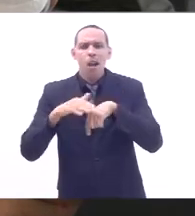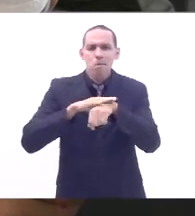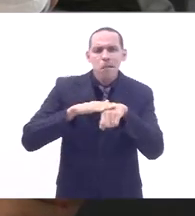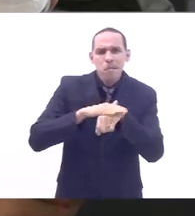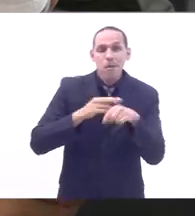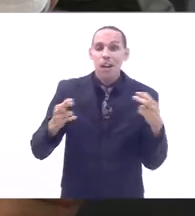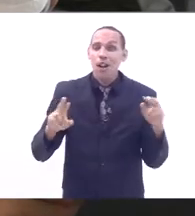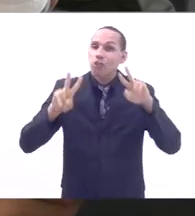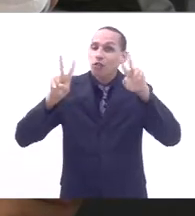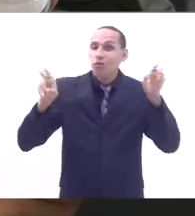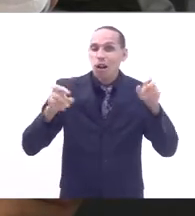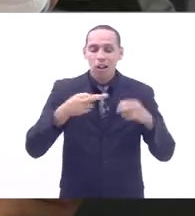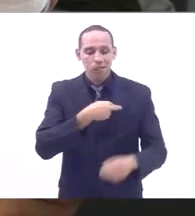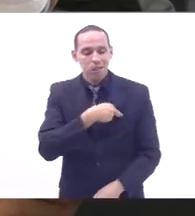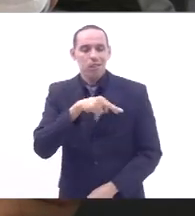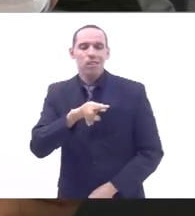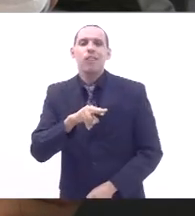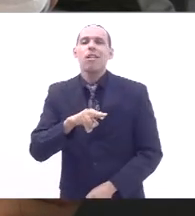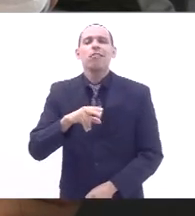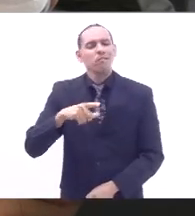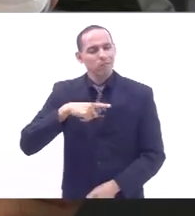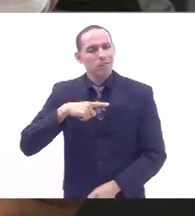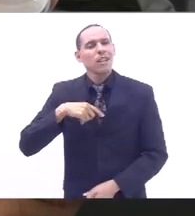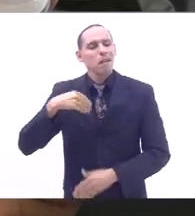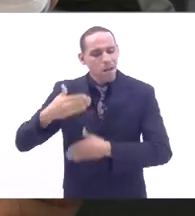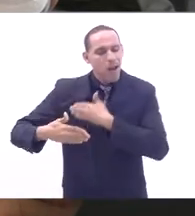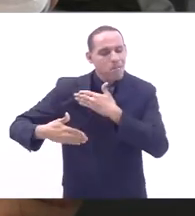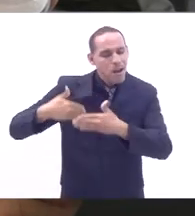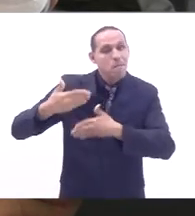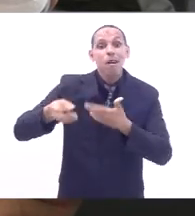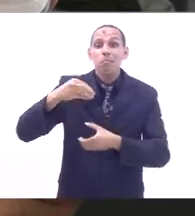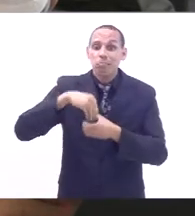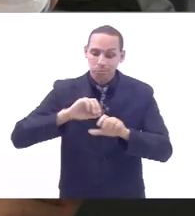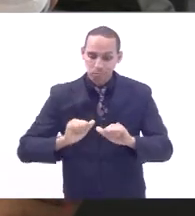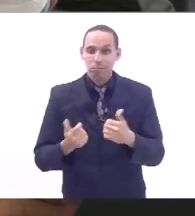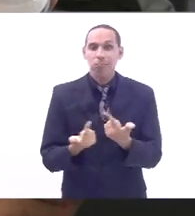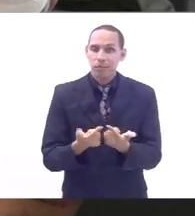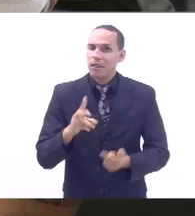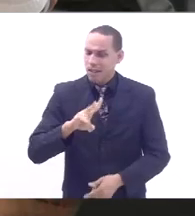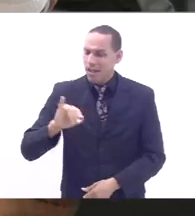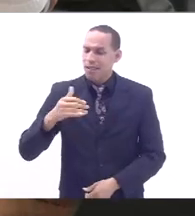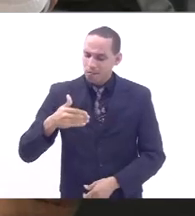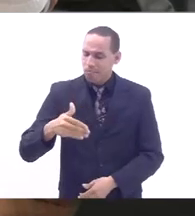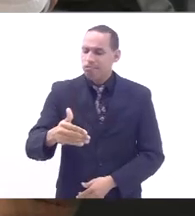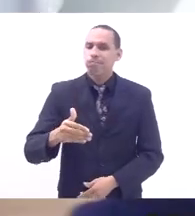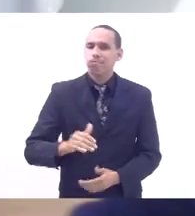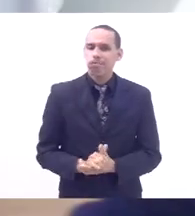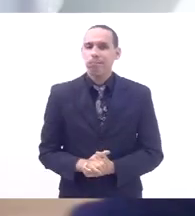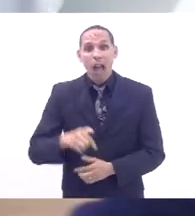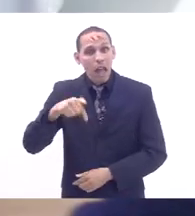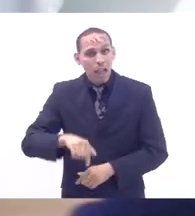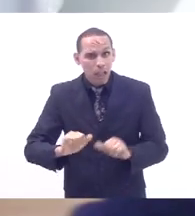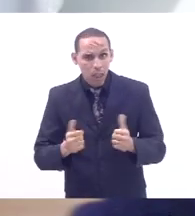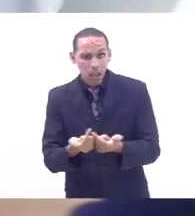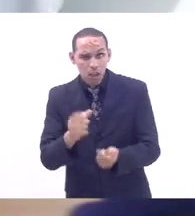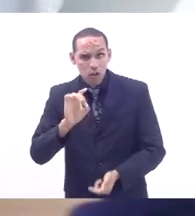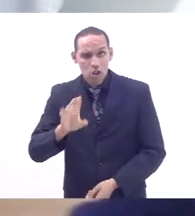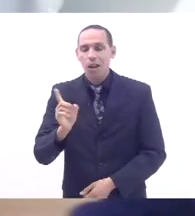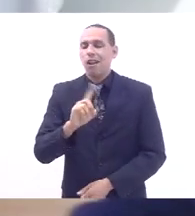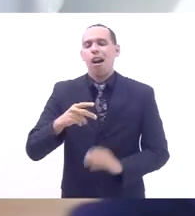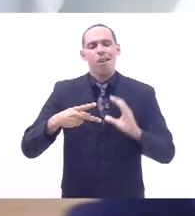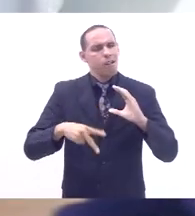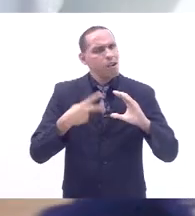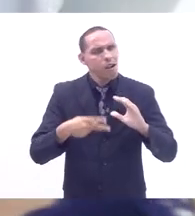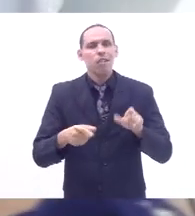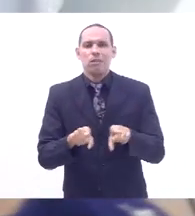religião, nós teríamos que ter dentro da casa. Não só dentro dessa casa aqui, mas dentro da Câmara,